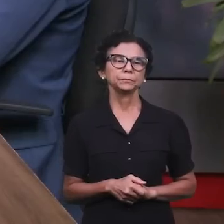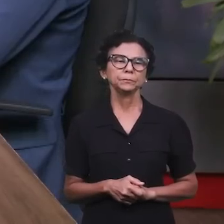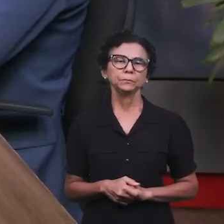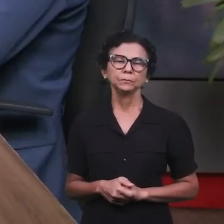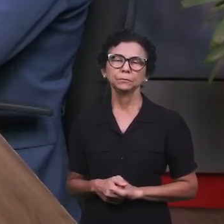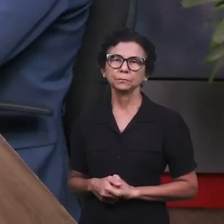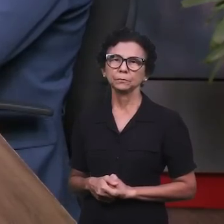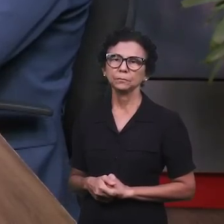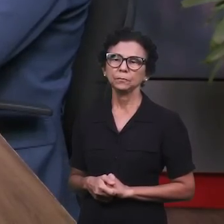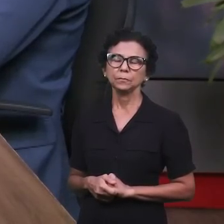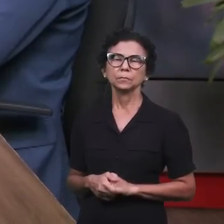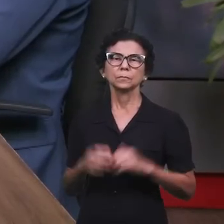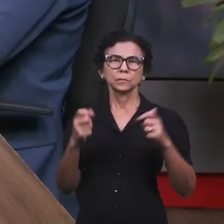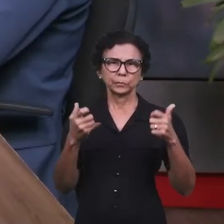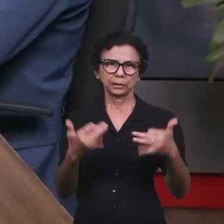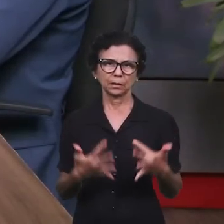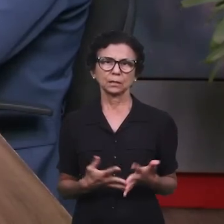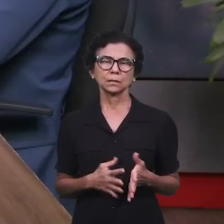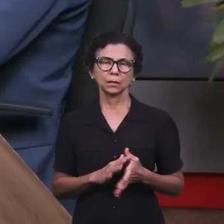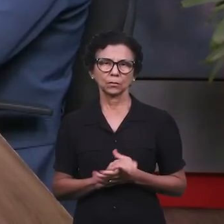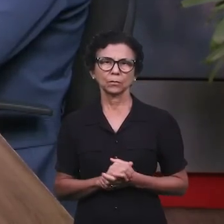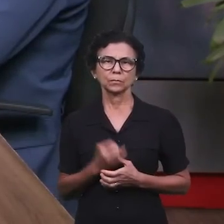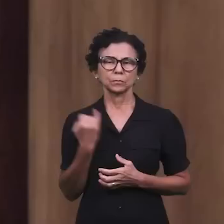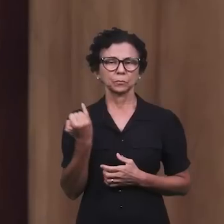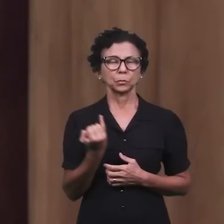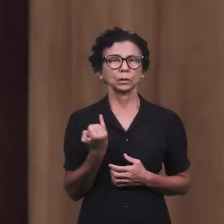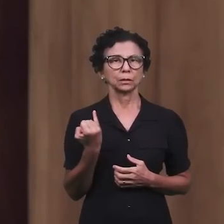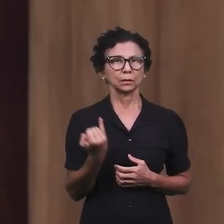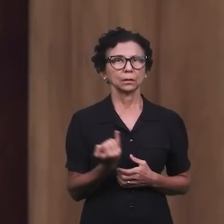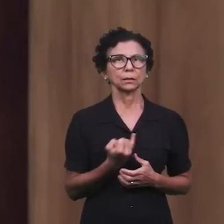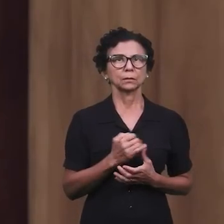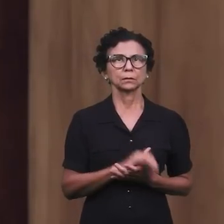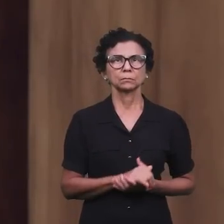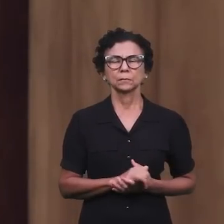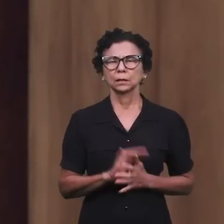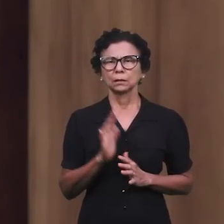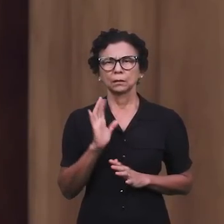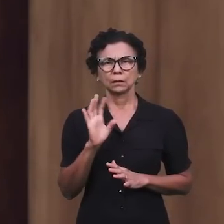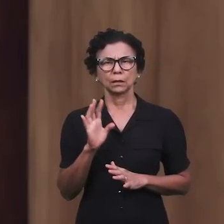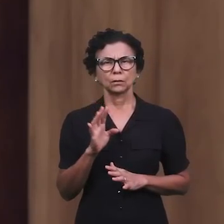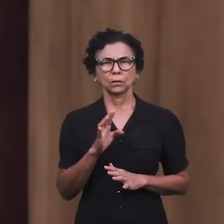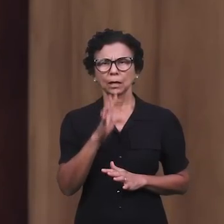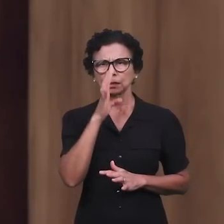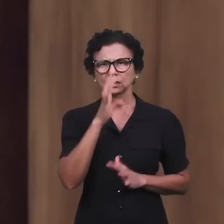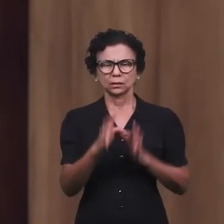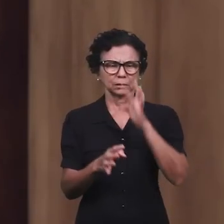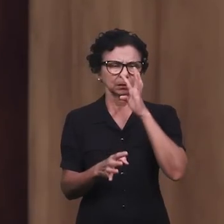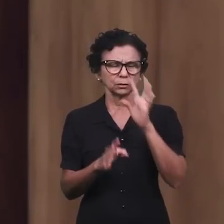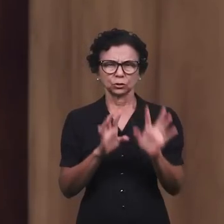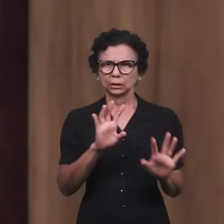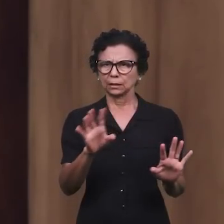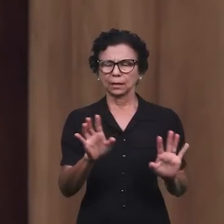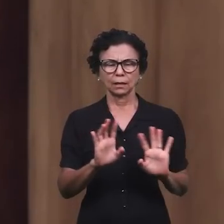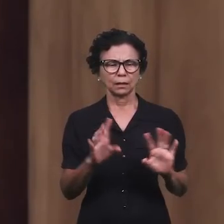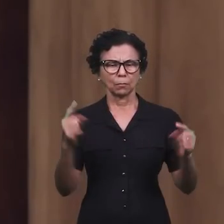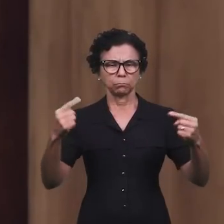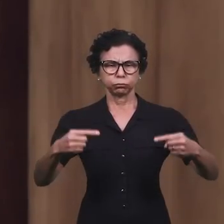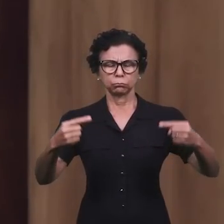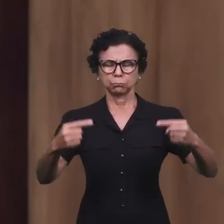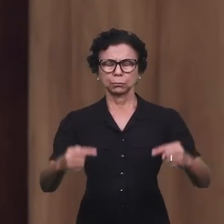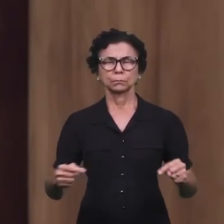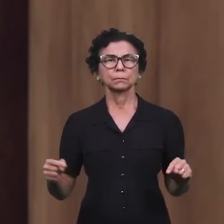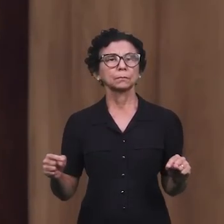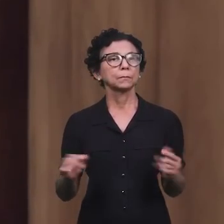esse esclarecimento. O nosso interesse não é diminuir ninguém, não é trazer afronta a ninguém, pelo contrário,